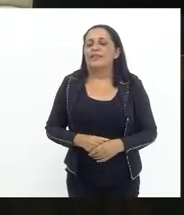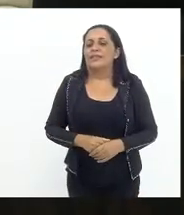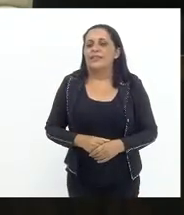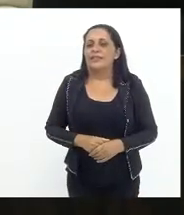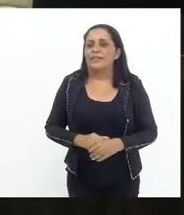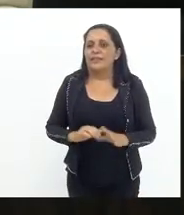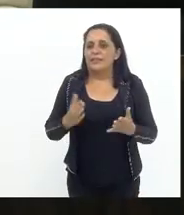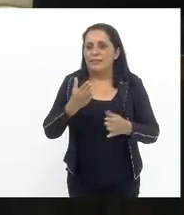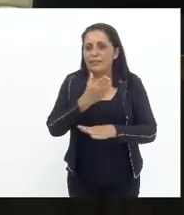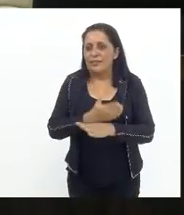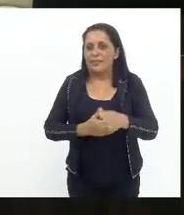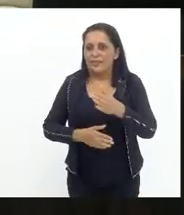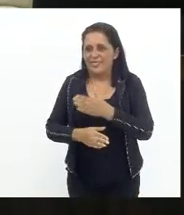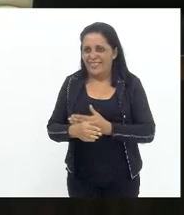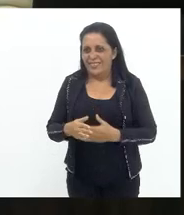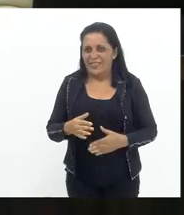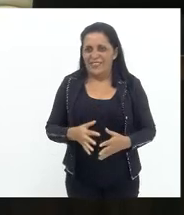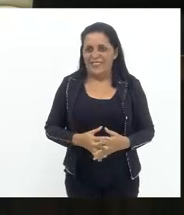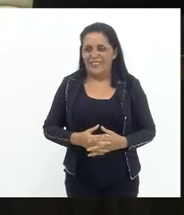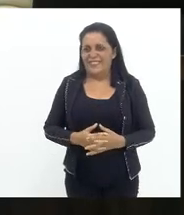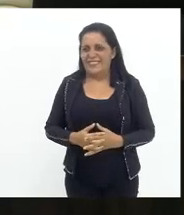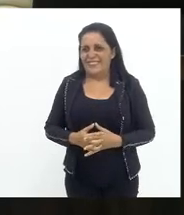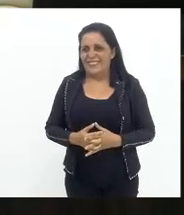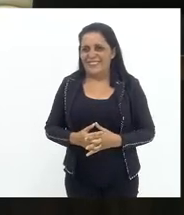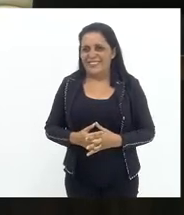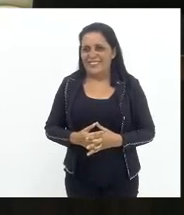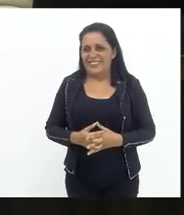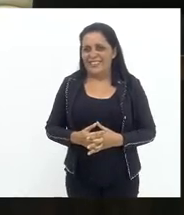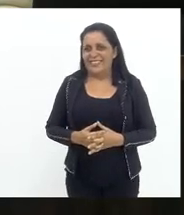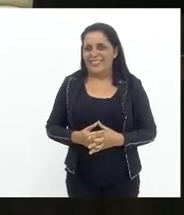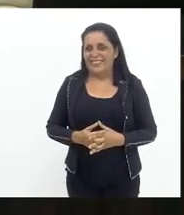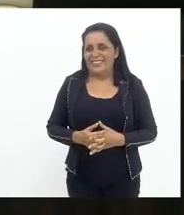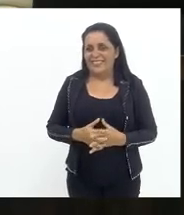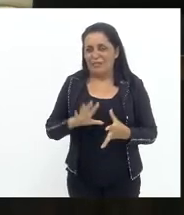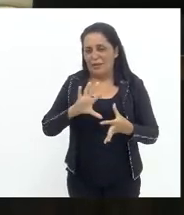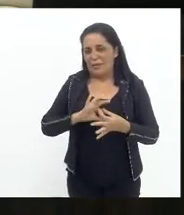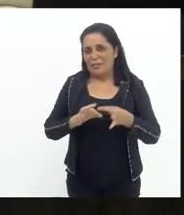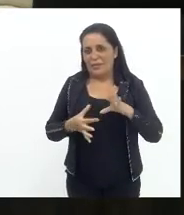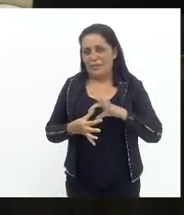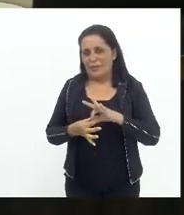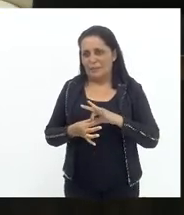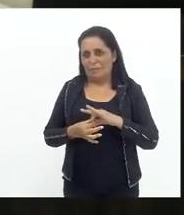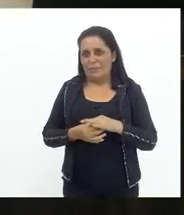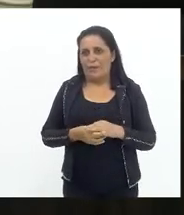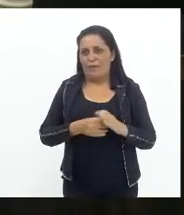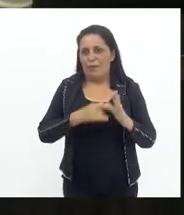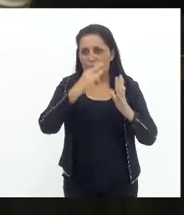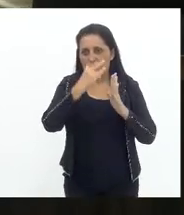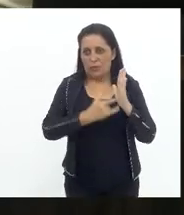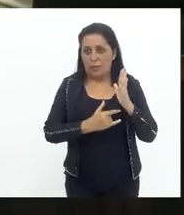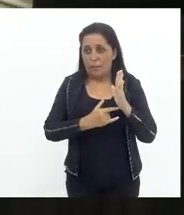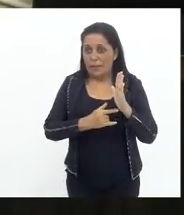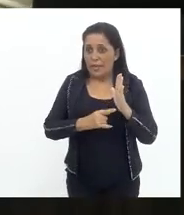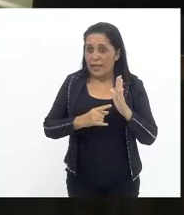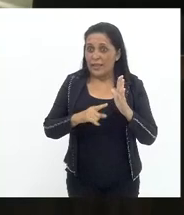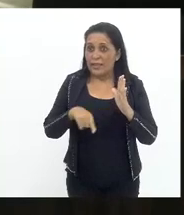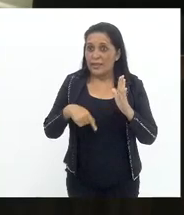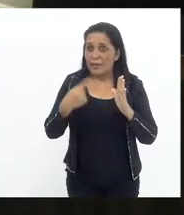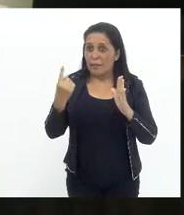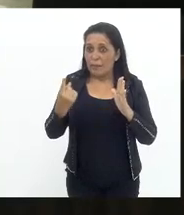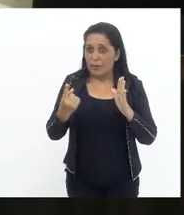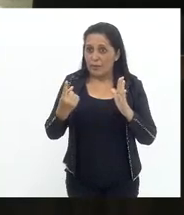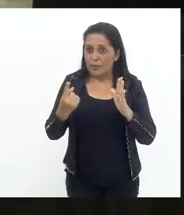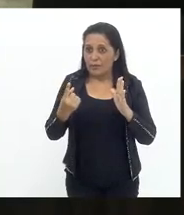Janeiro na Paralimpíadas. Vamos à pauta. Depois, sem prejuízo,